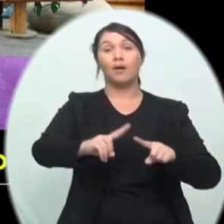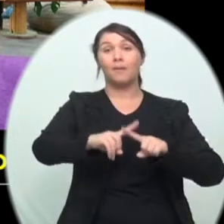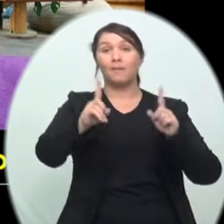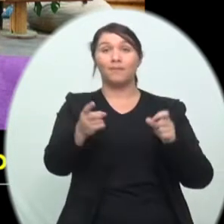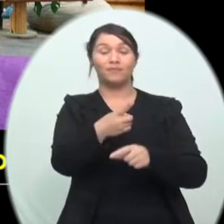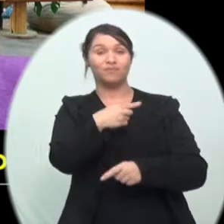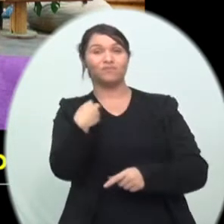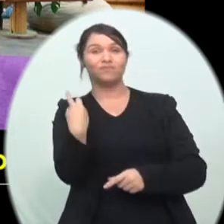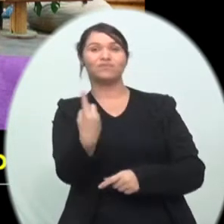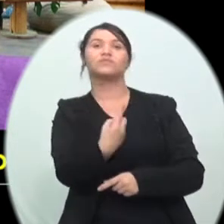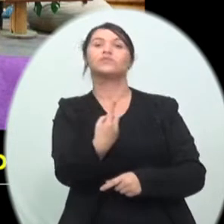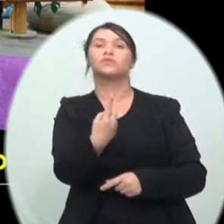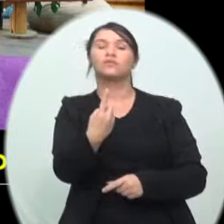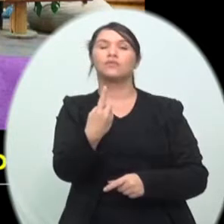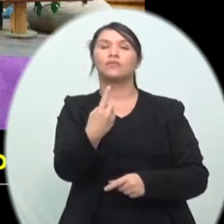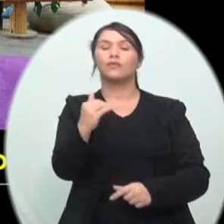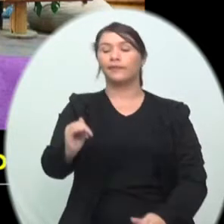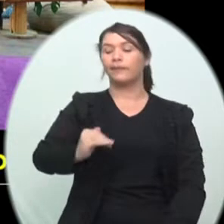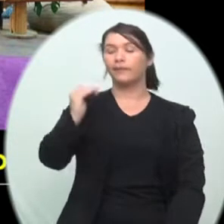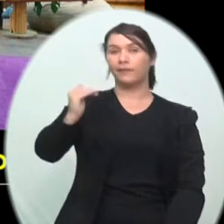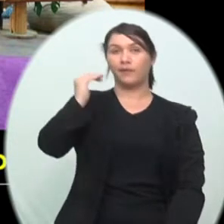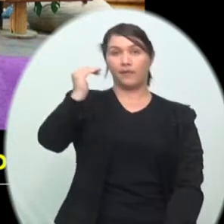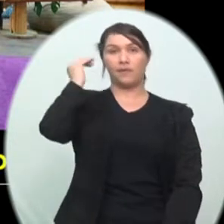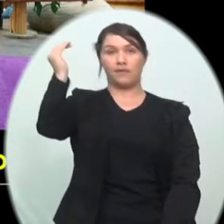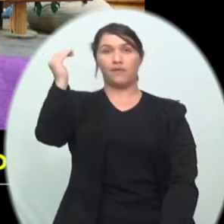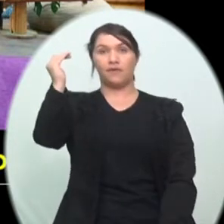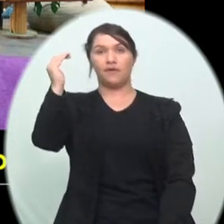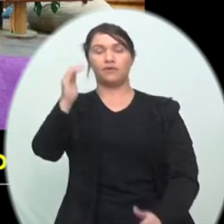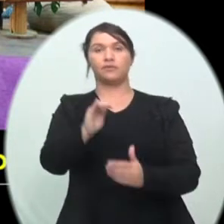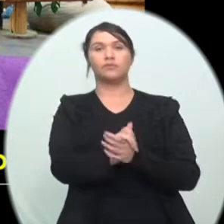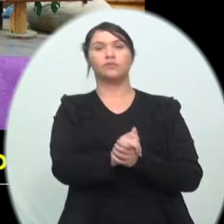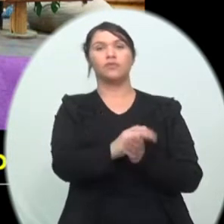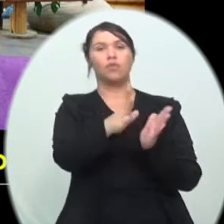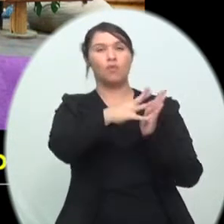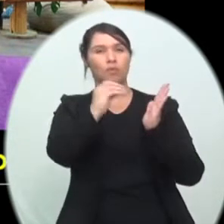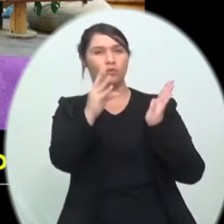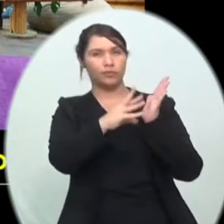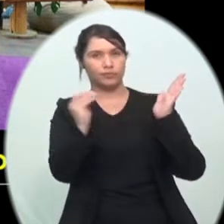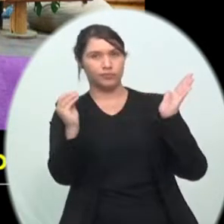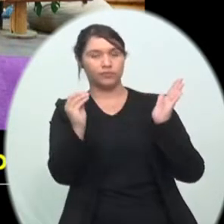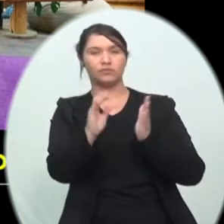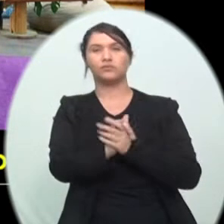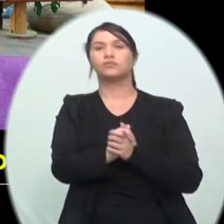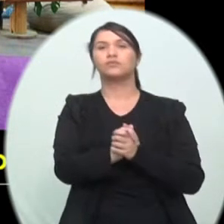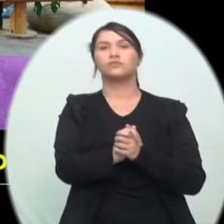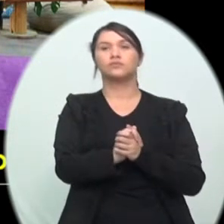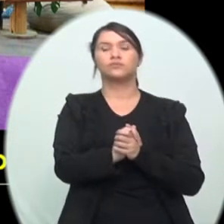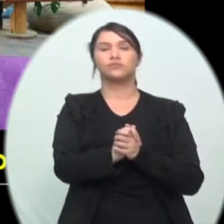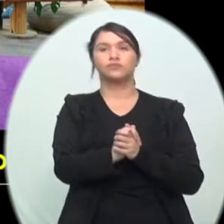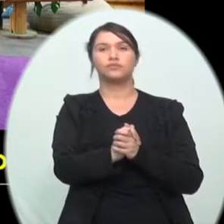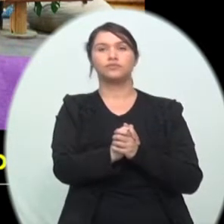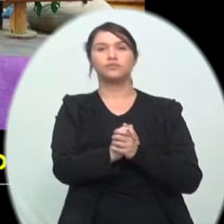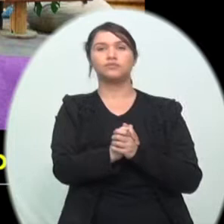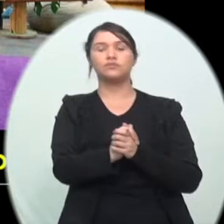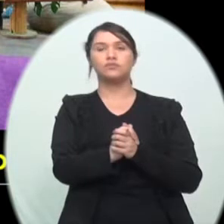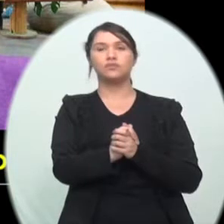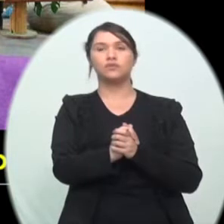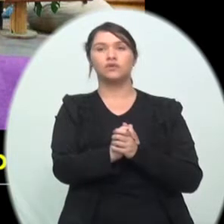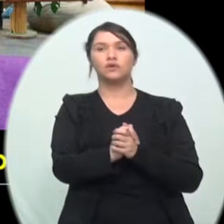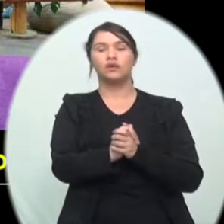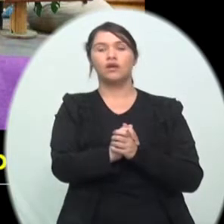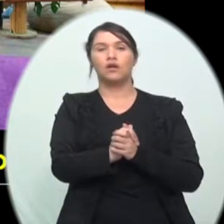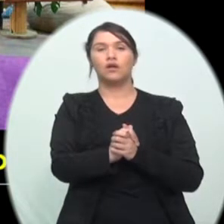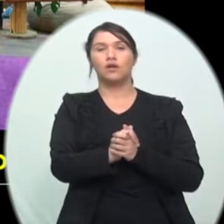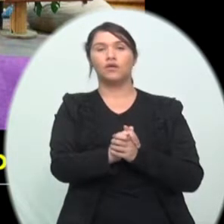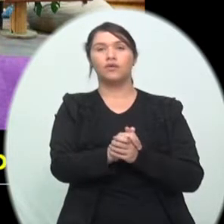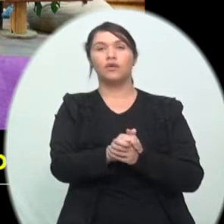de processos. O modelo industrial nos fazia, nos faz ainda, engrenagens de um processo. Todos